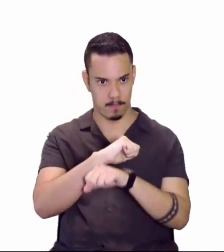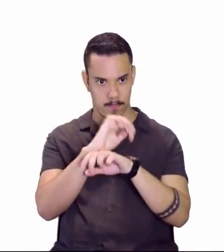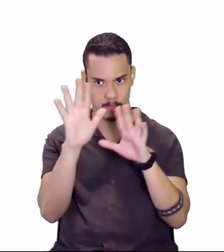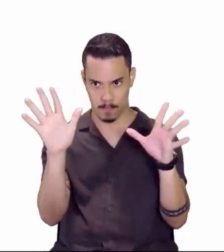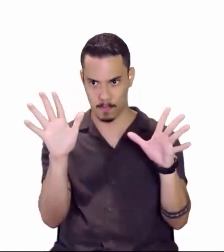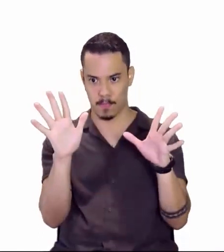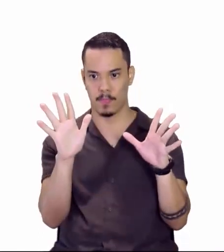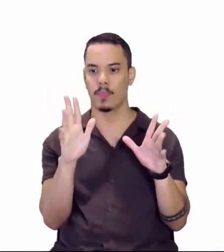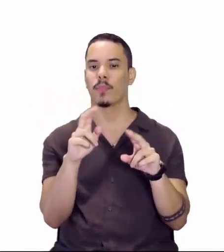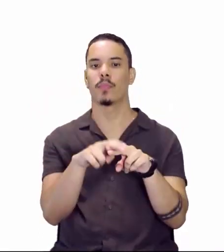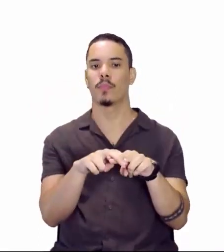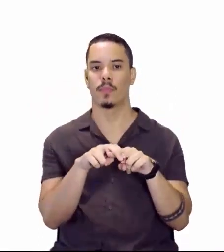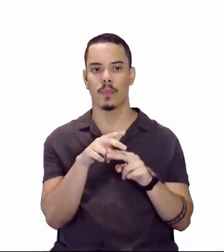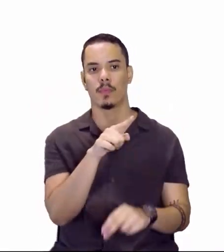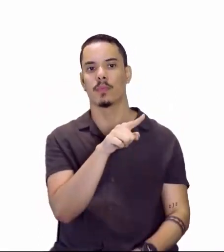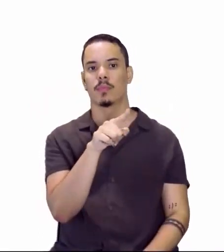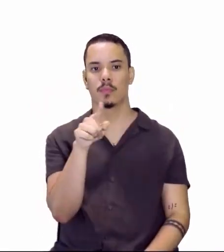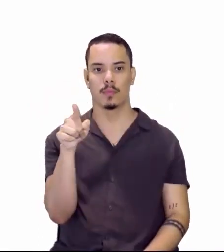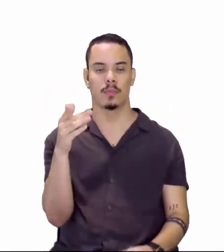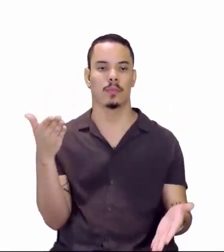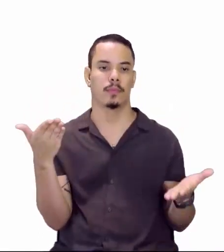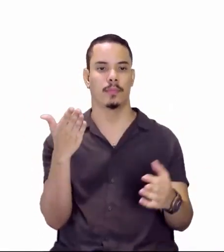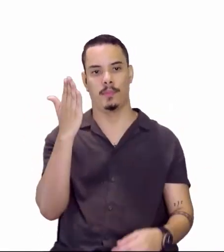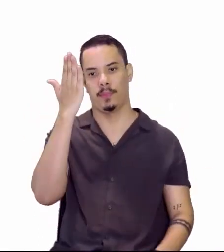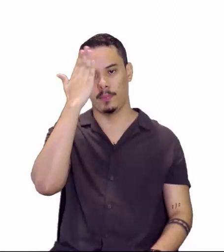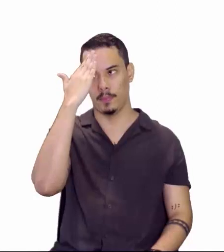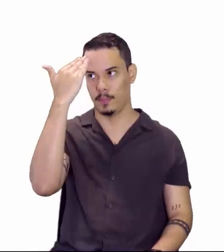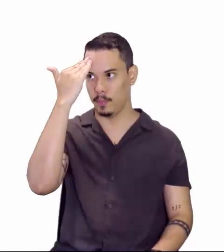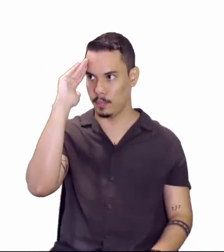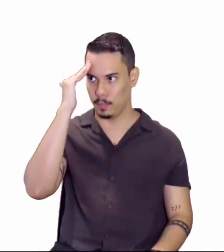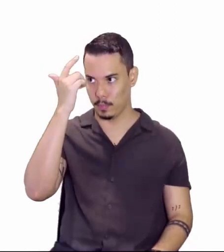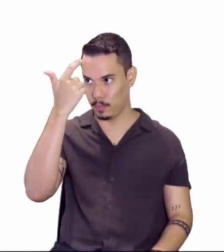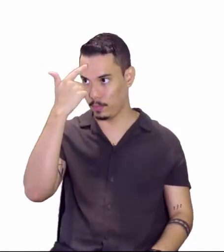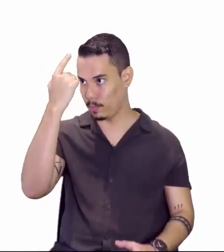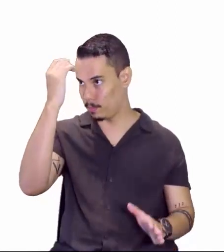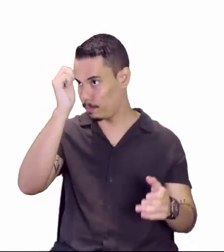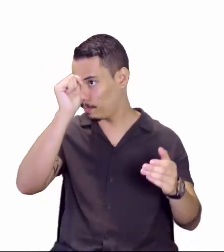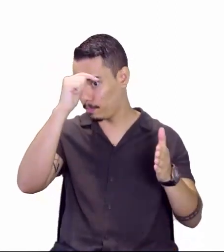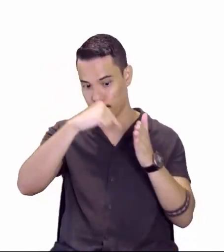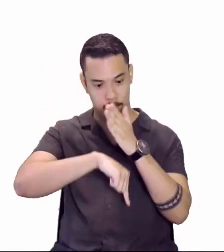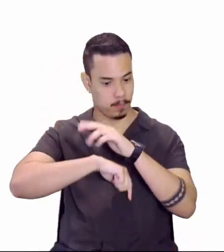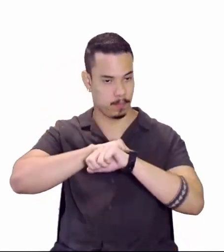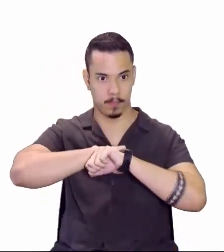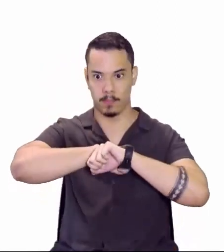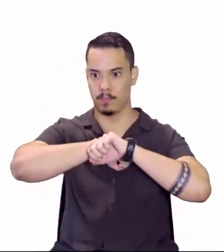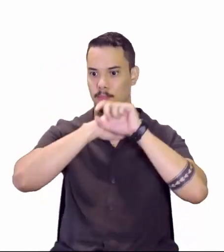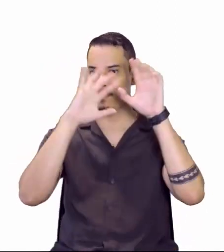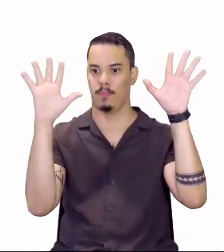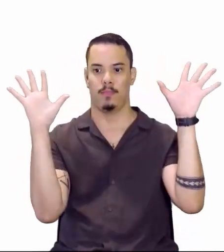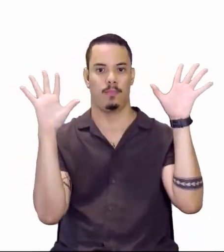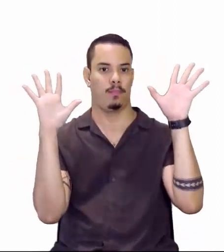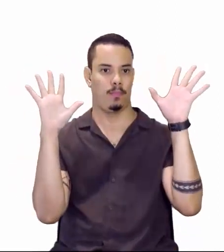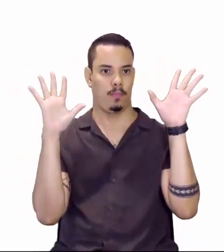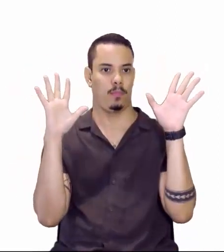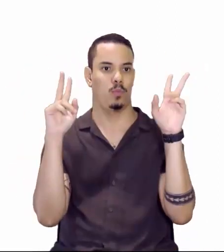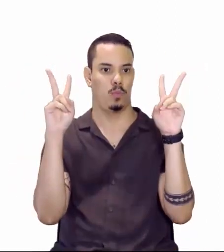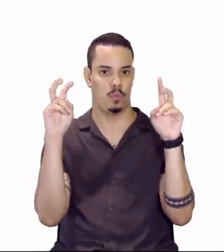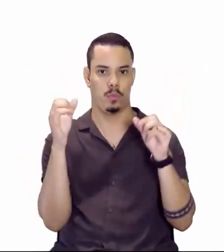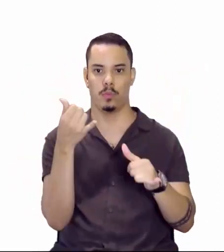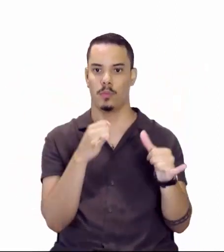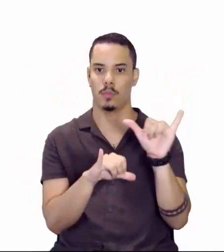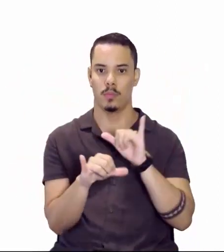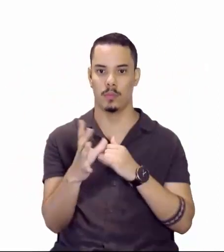disso, vocês agora entenderam mais ainda sobre os elementos químicos que